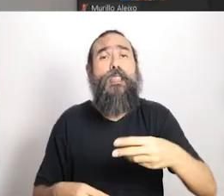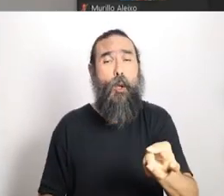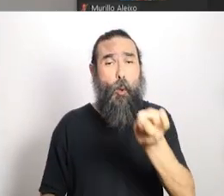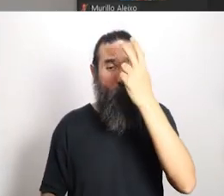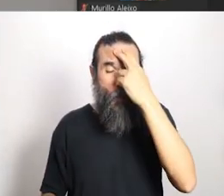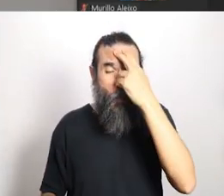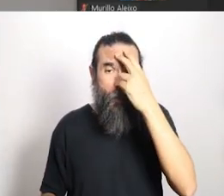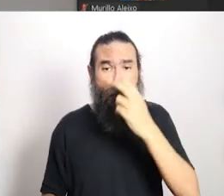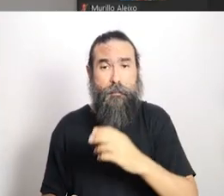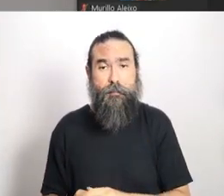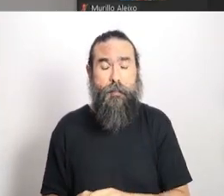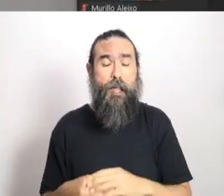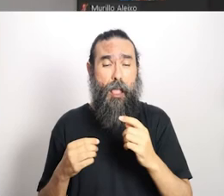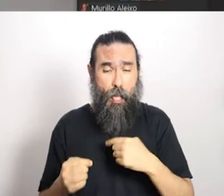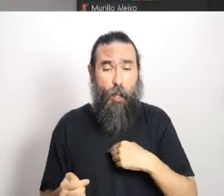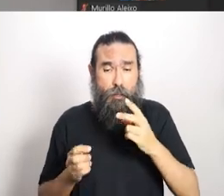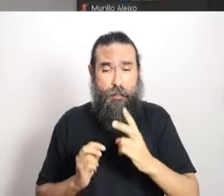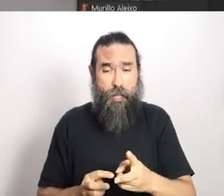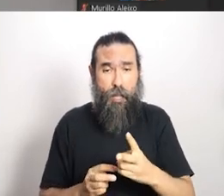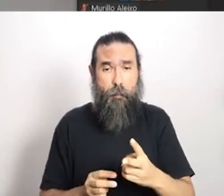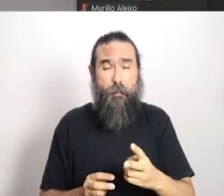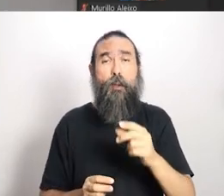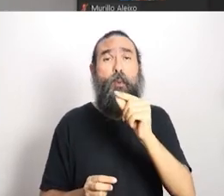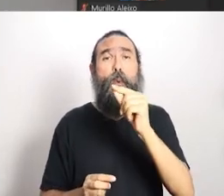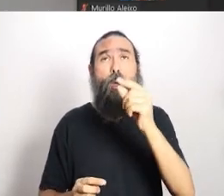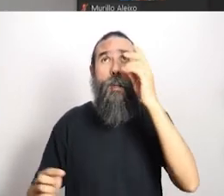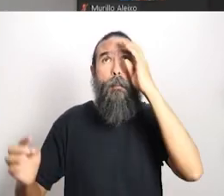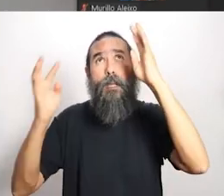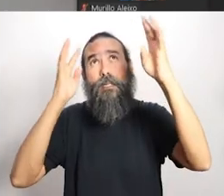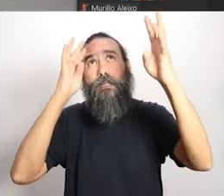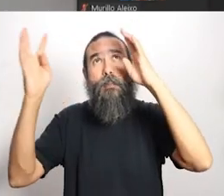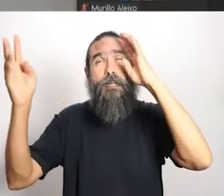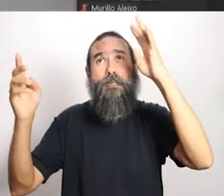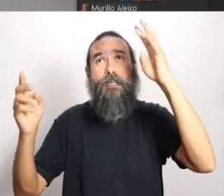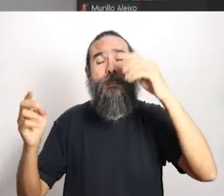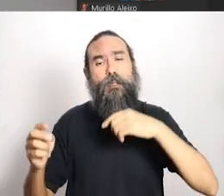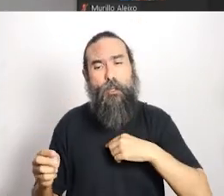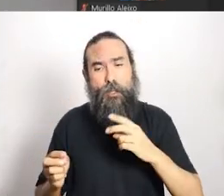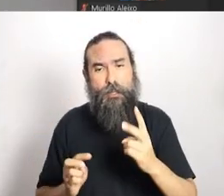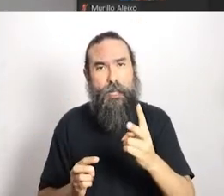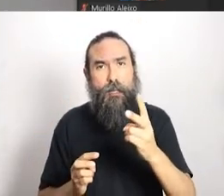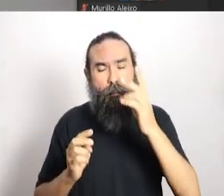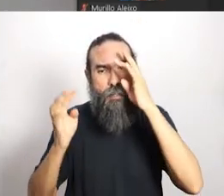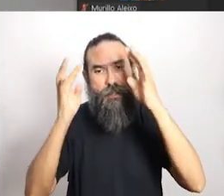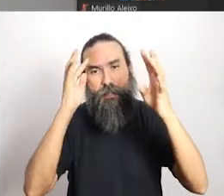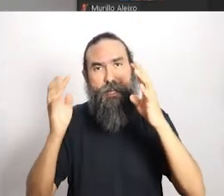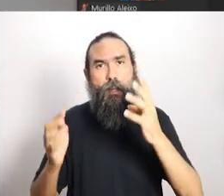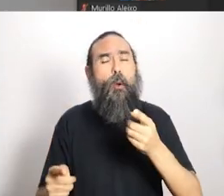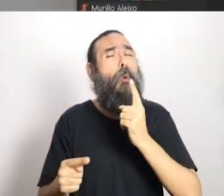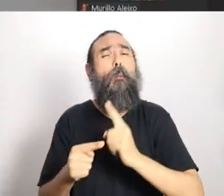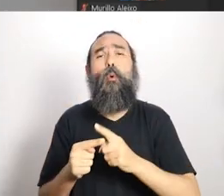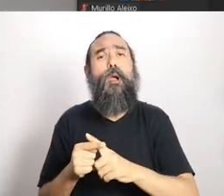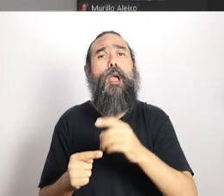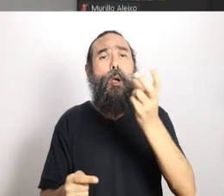por que a cultura não pode morrer? Essa é uma questão que eu tenho feito. Sempre quando eu vejo alguém levantar essa questão, eu faço essa... Eu retruco. E por que não